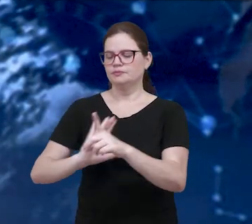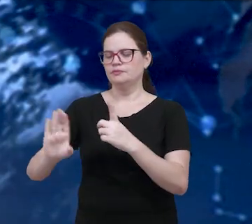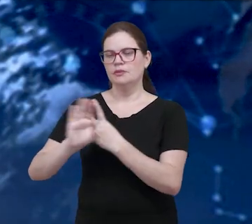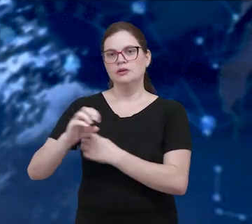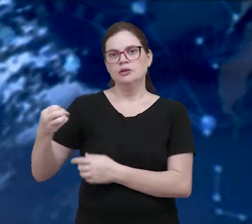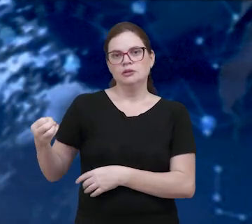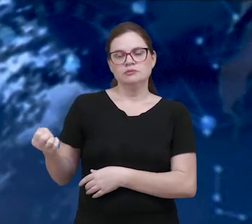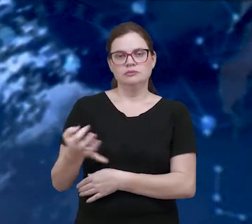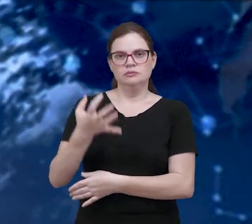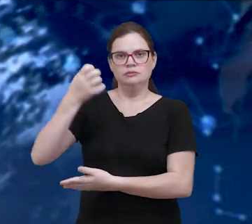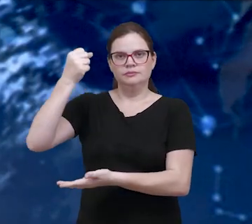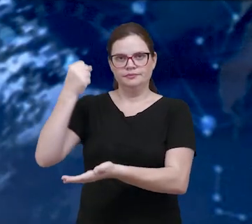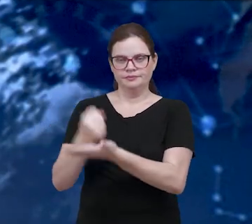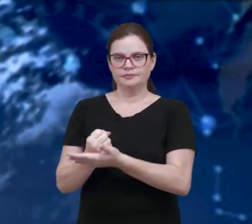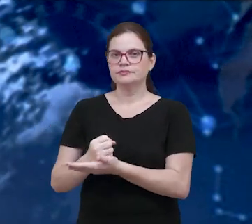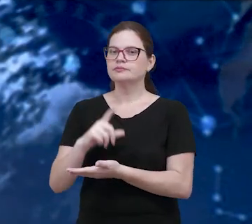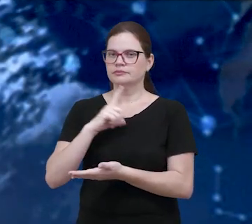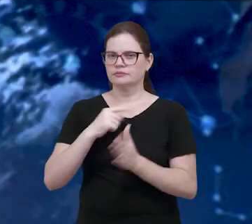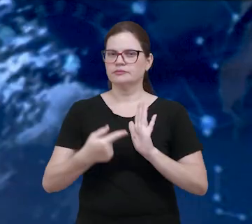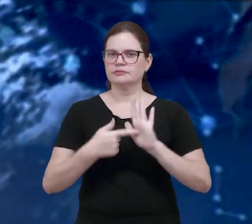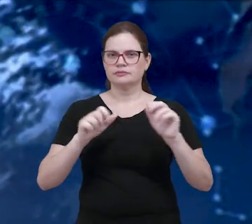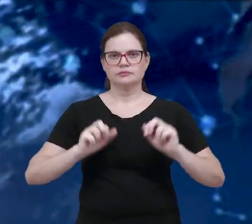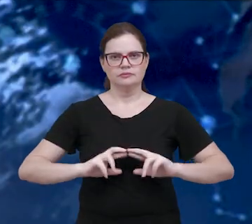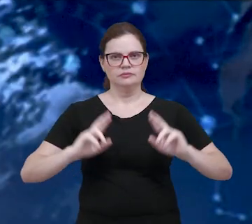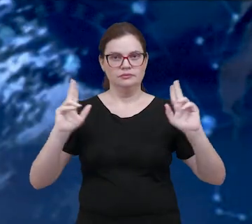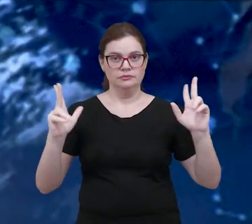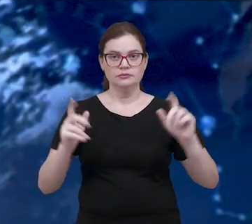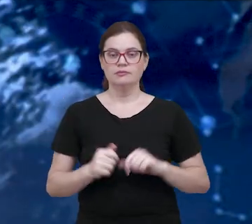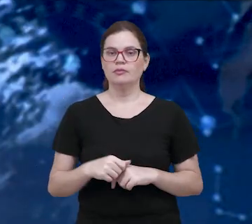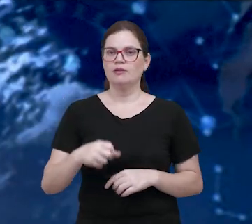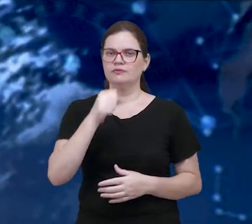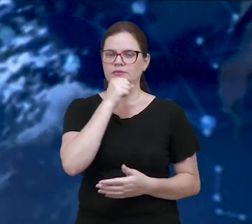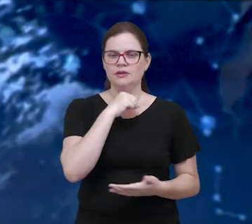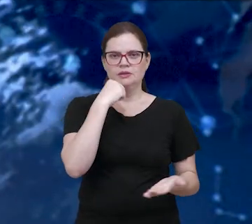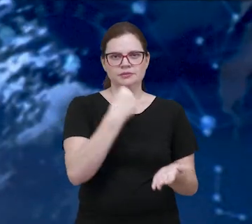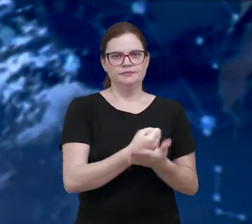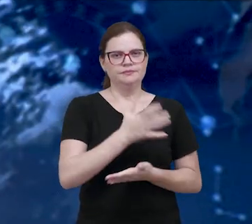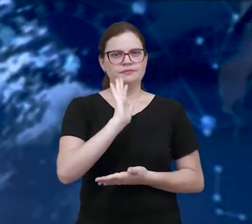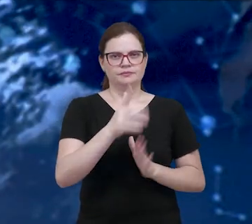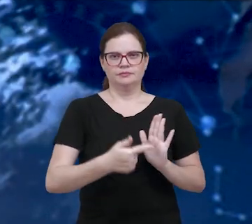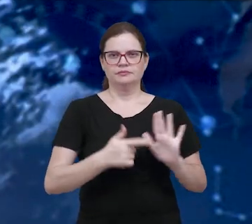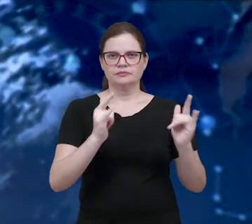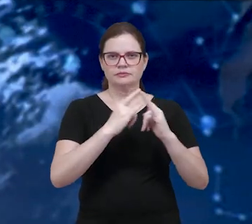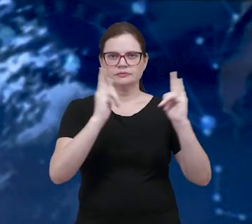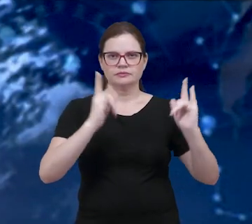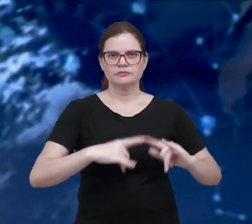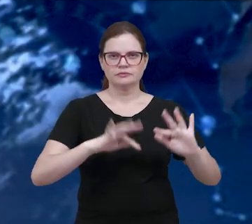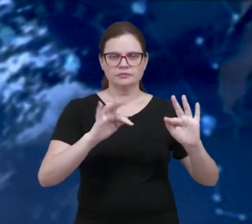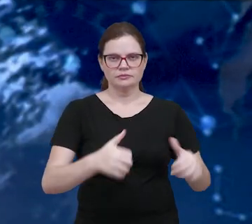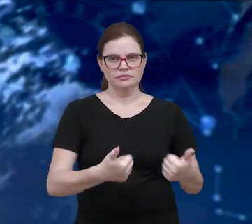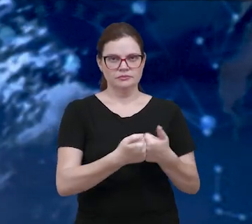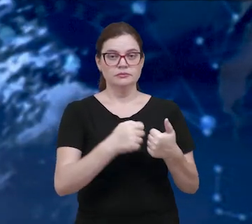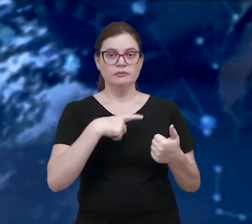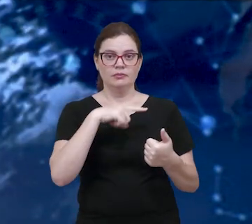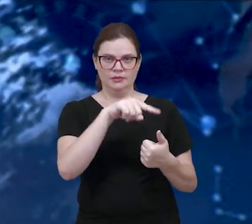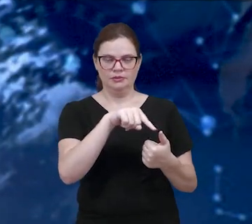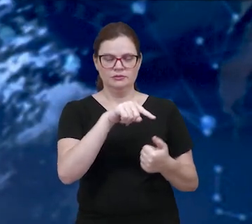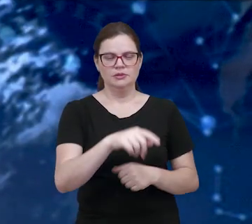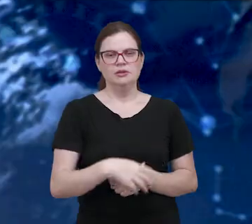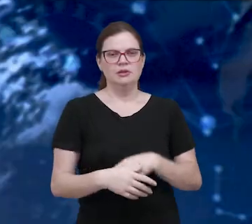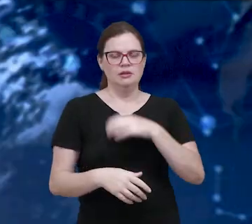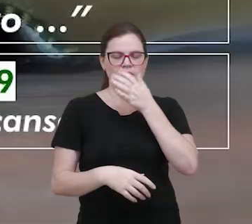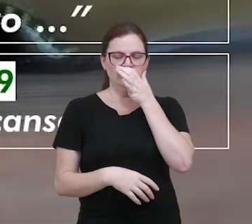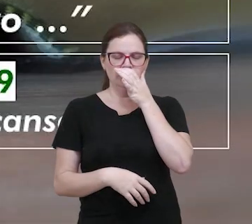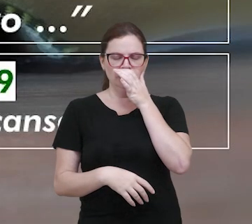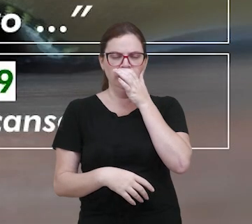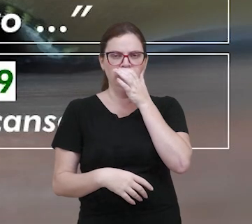As diferenças estão claras. No Velho Testamento, como nós já mostramos lá naquele tabernáculo, tinha um templo, o tabernáculo era o